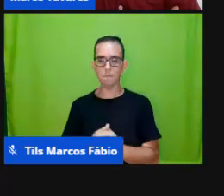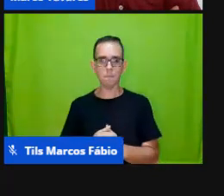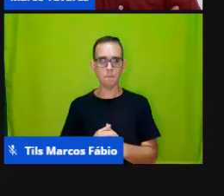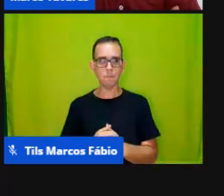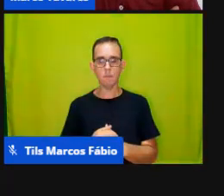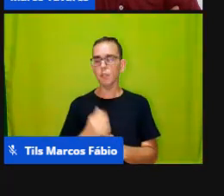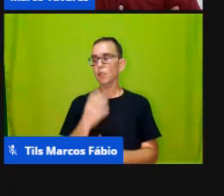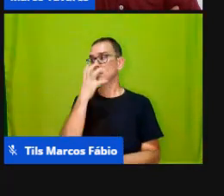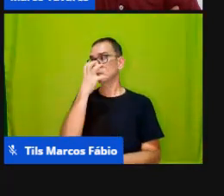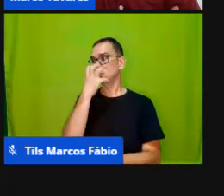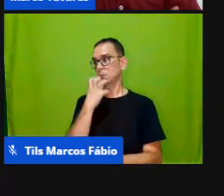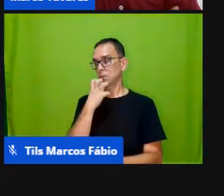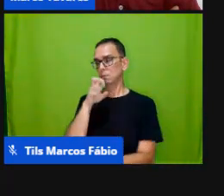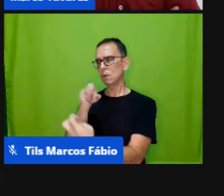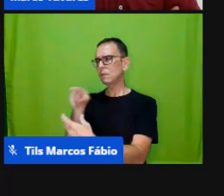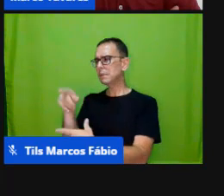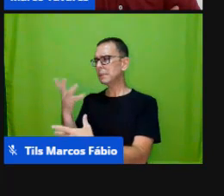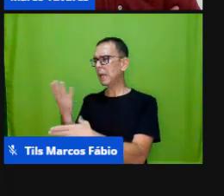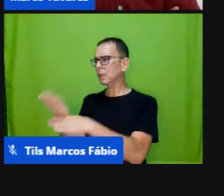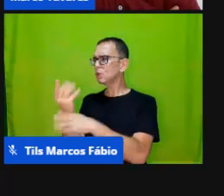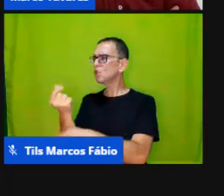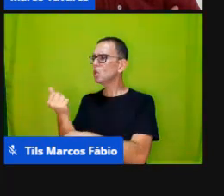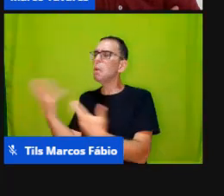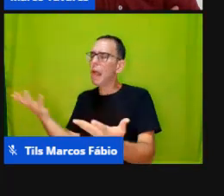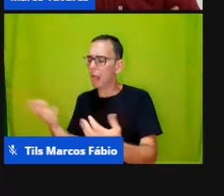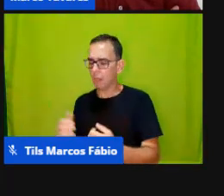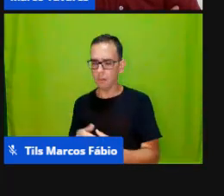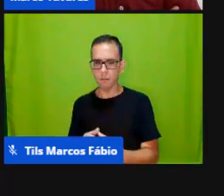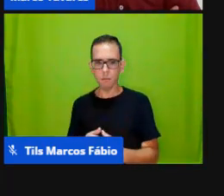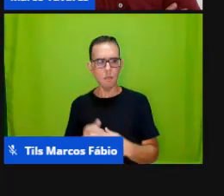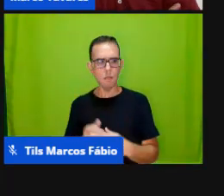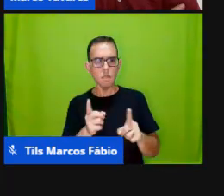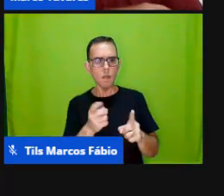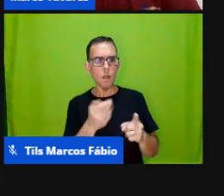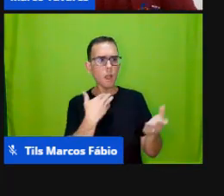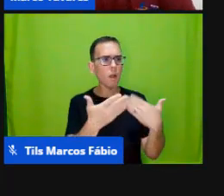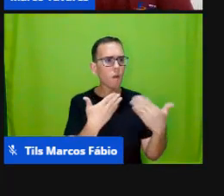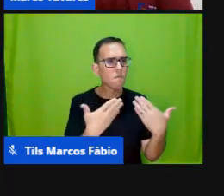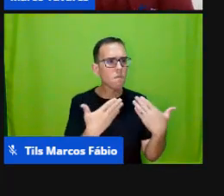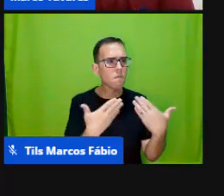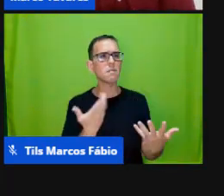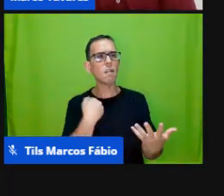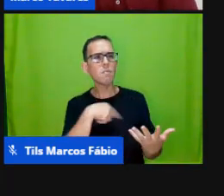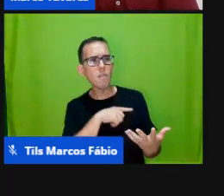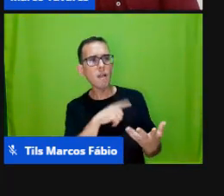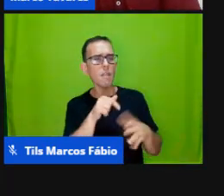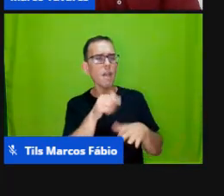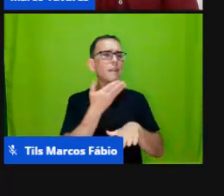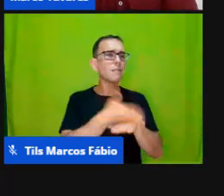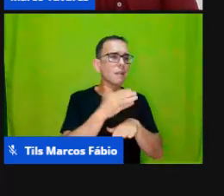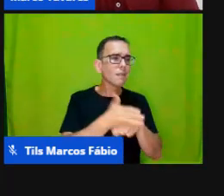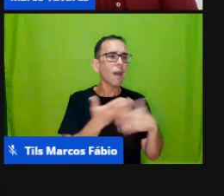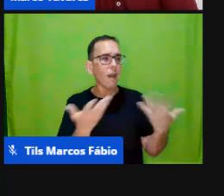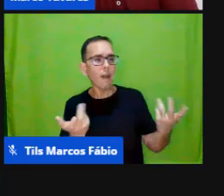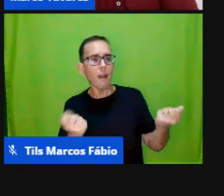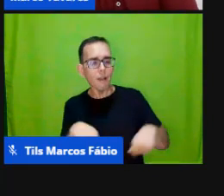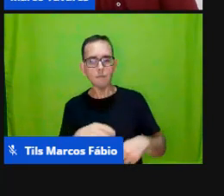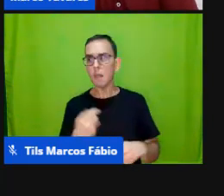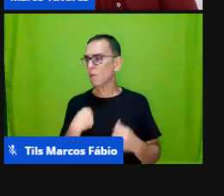sério, você está querendo dinheiro para quê? Eu falei: não, aquela conversa, né, que a gente é treinado para isso, eu